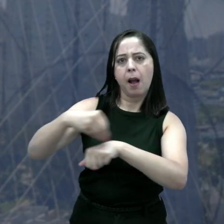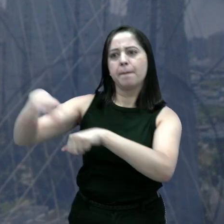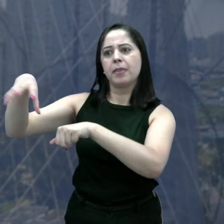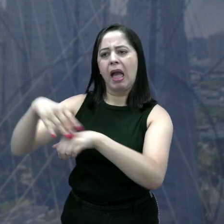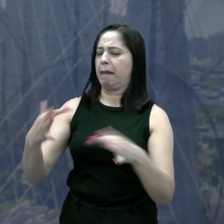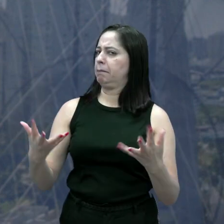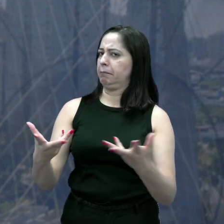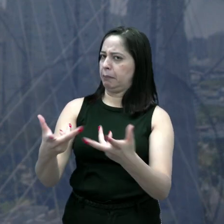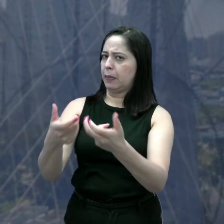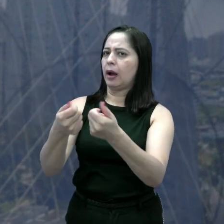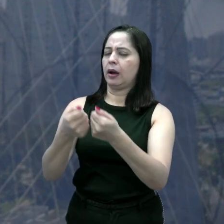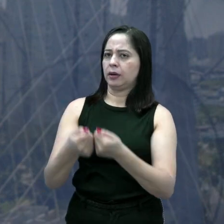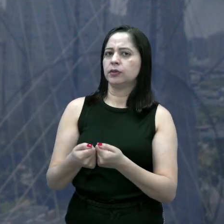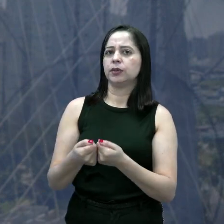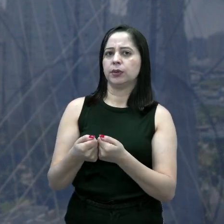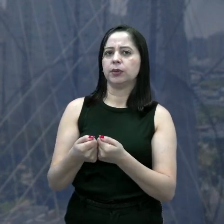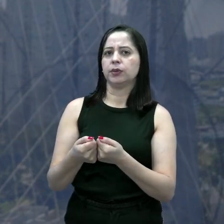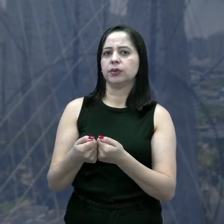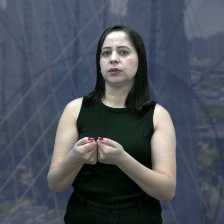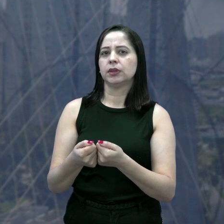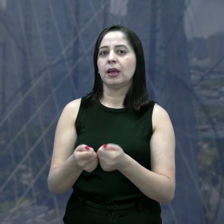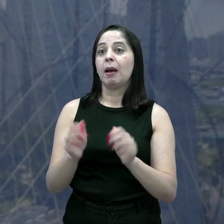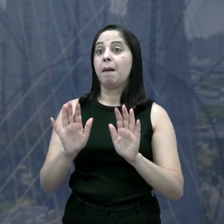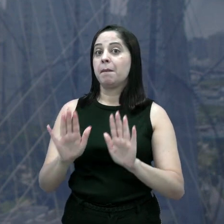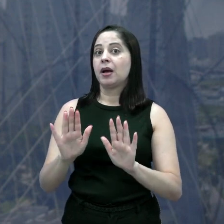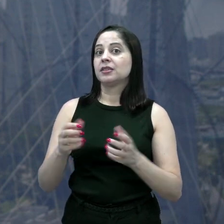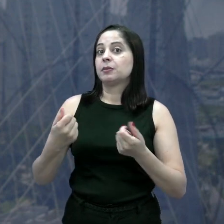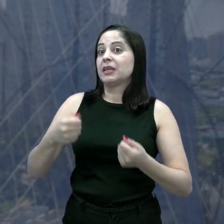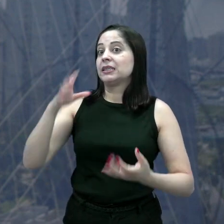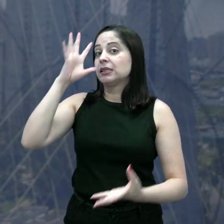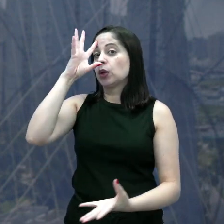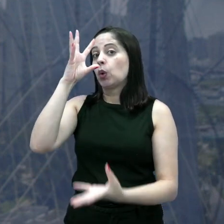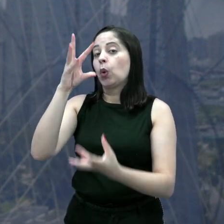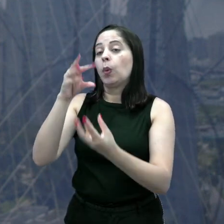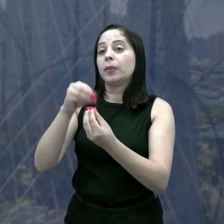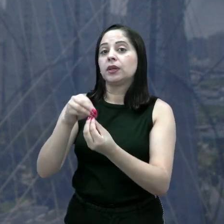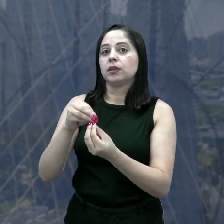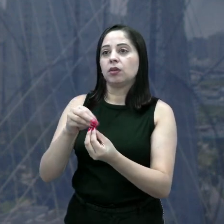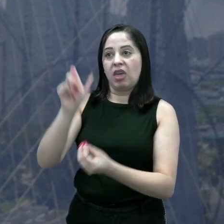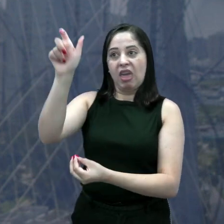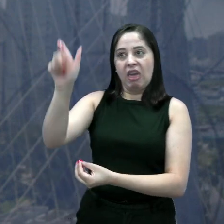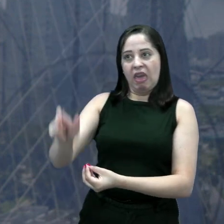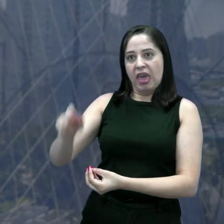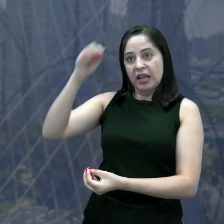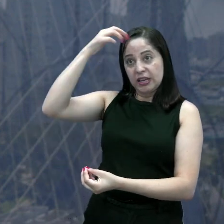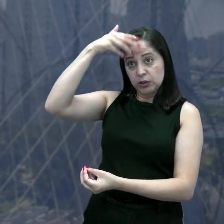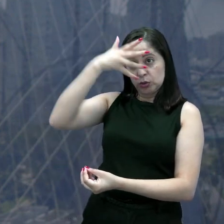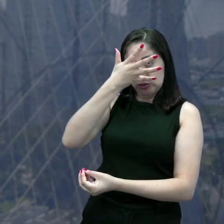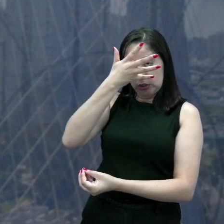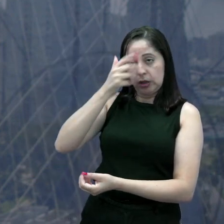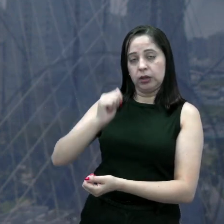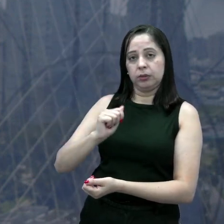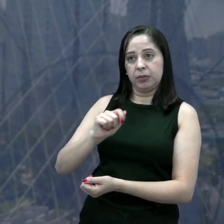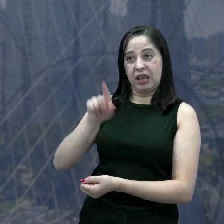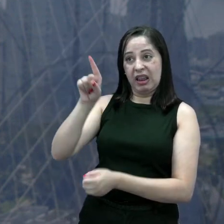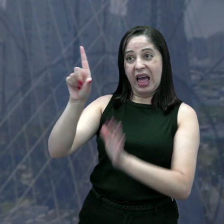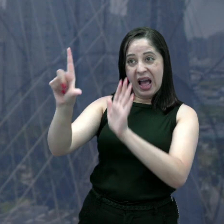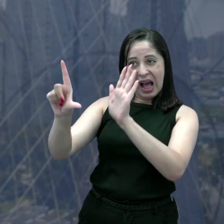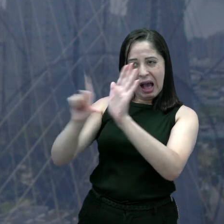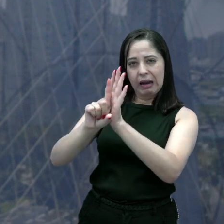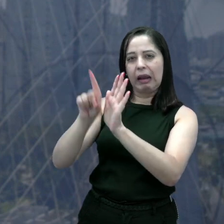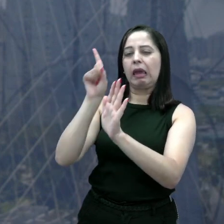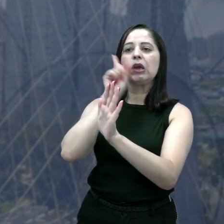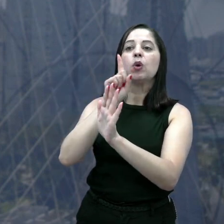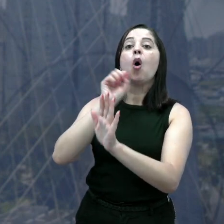fantástico. E o que a gente tem que entender também é que o Trump, dentro da legislação dele, ou um ditador